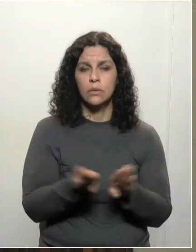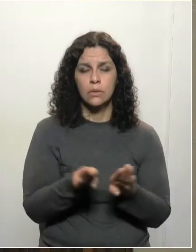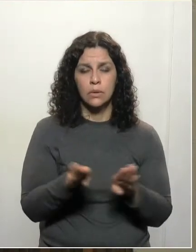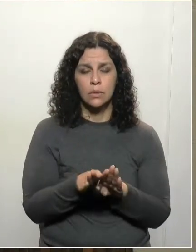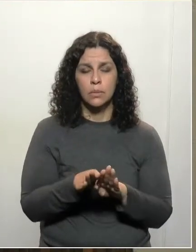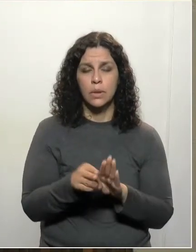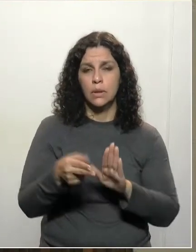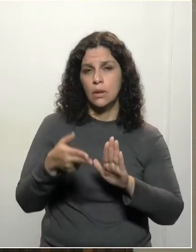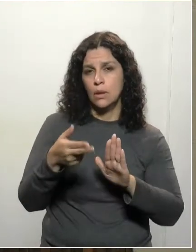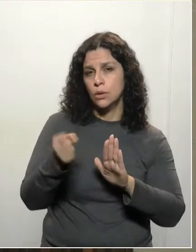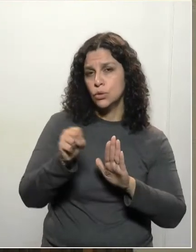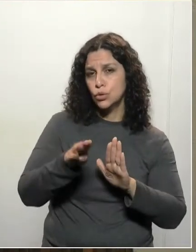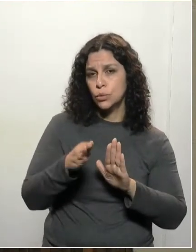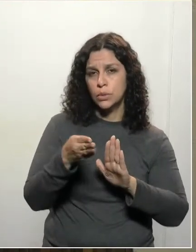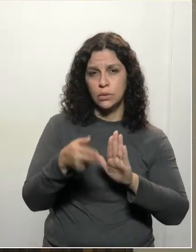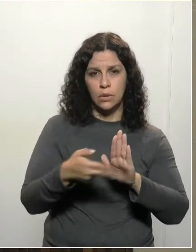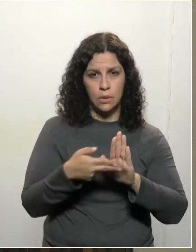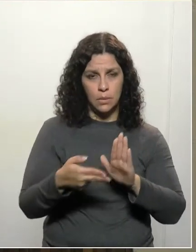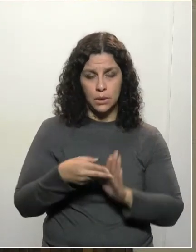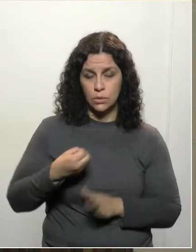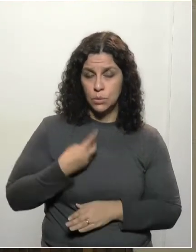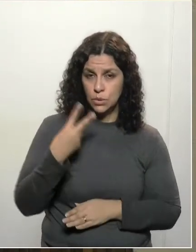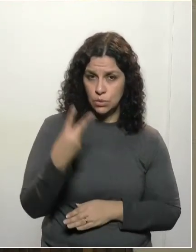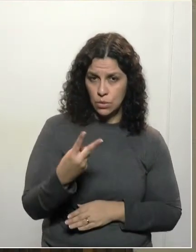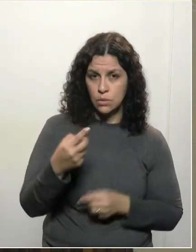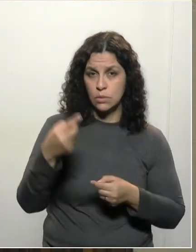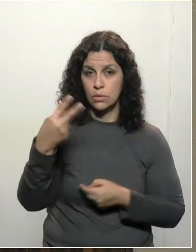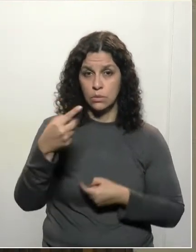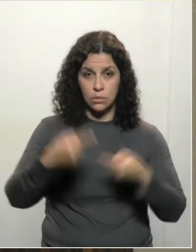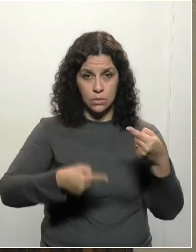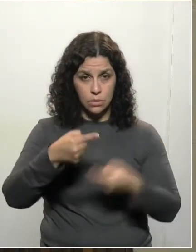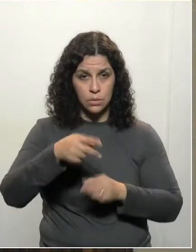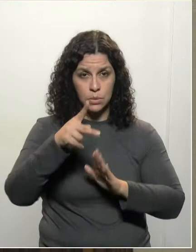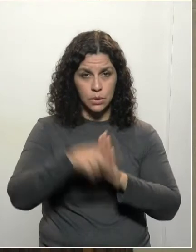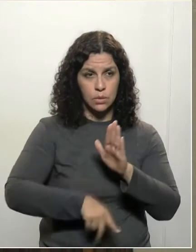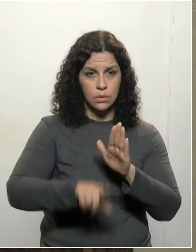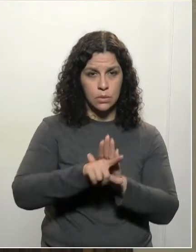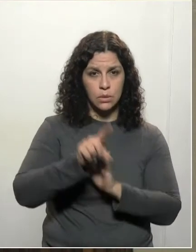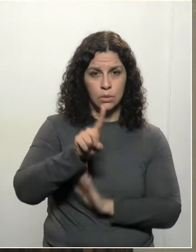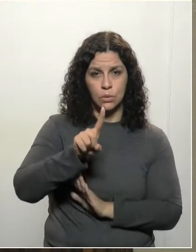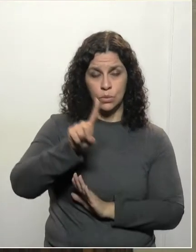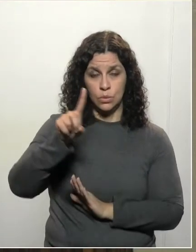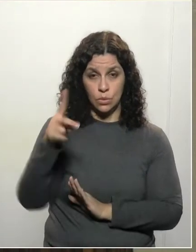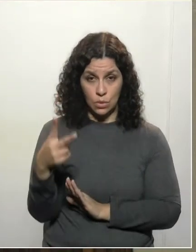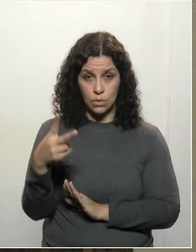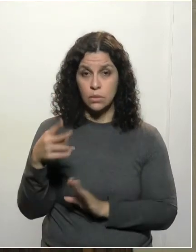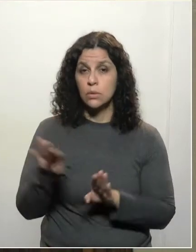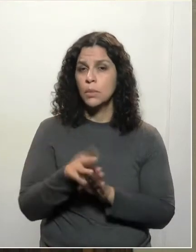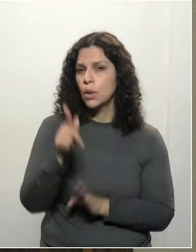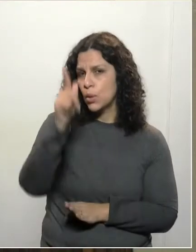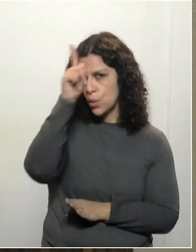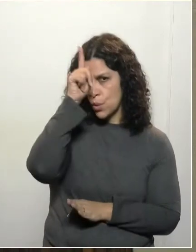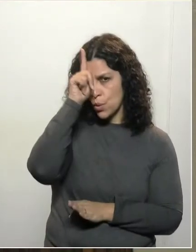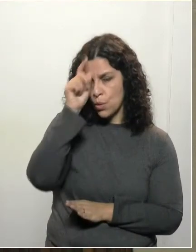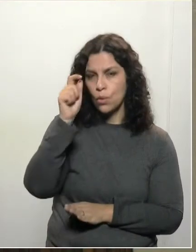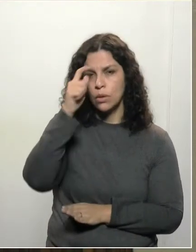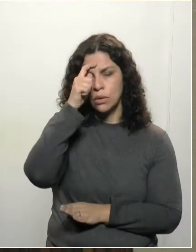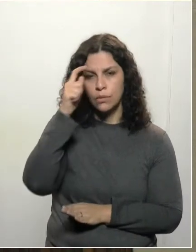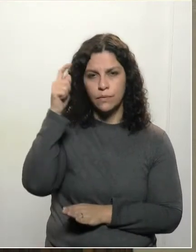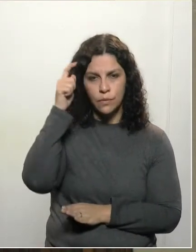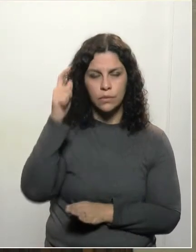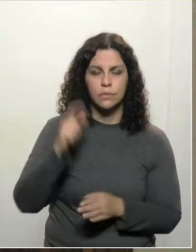Está aprovada a subemenda. Item número 2. Segunda discussão do projeto de lei 112, autoria do deputado Gore, soldado